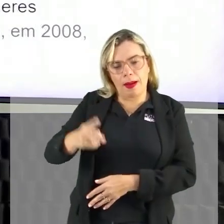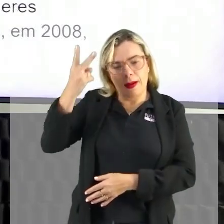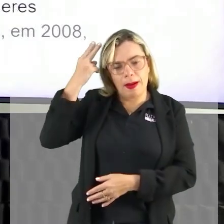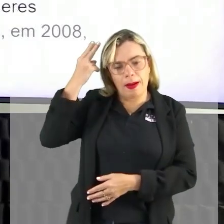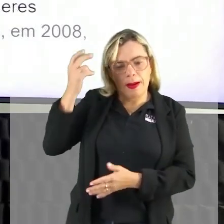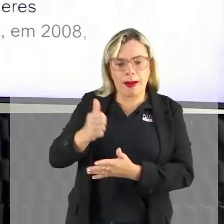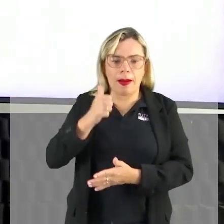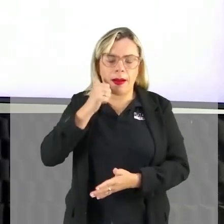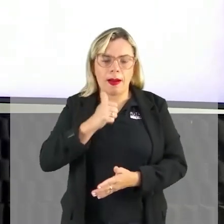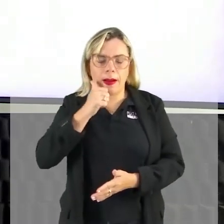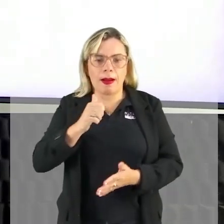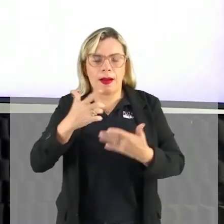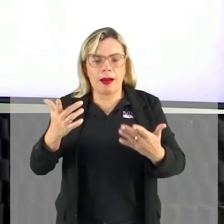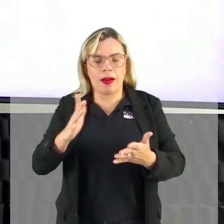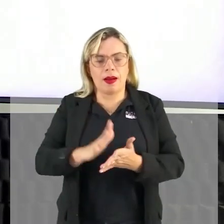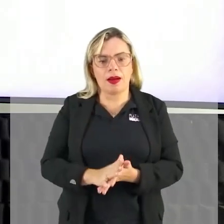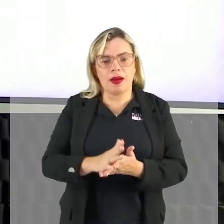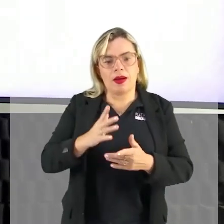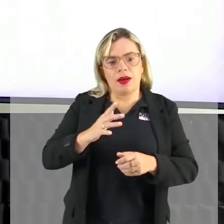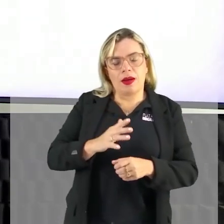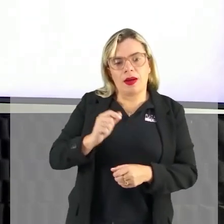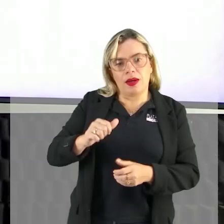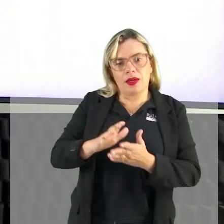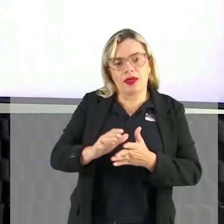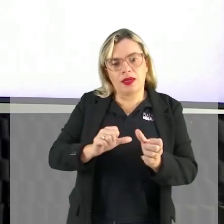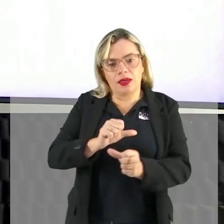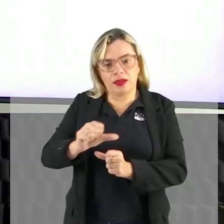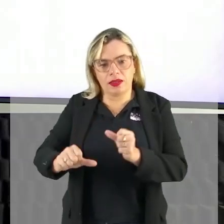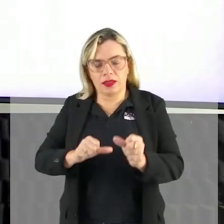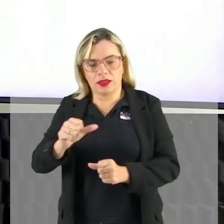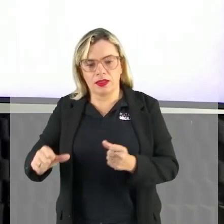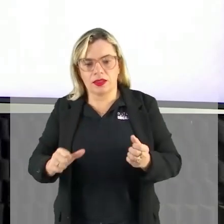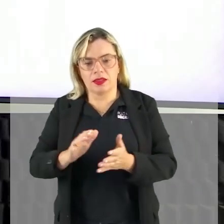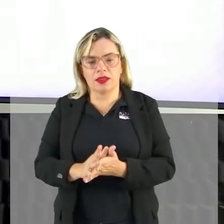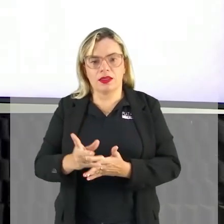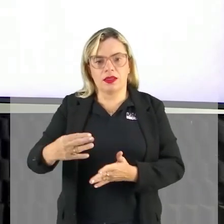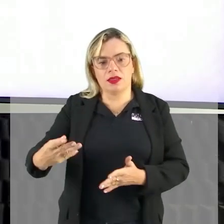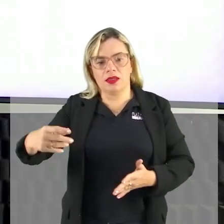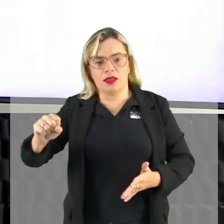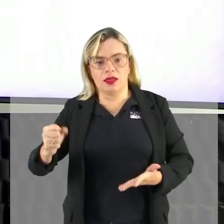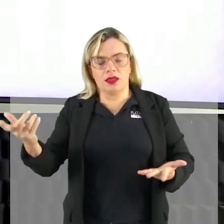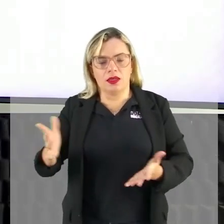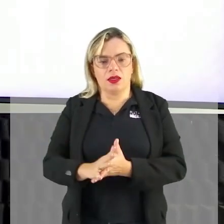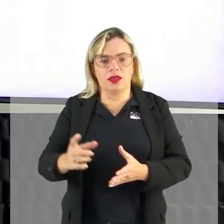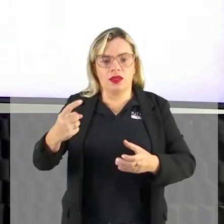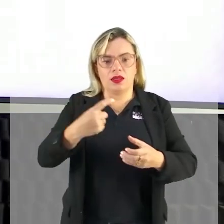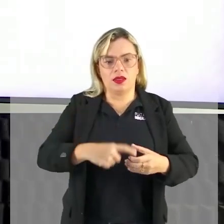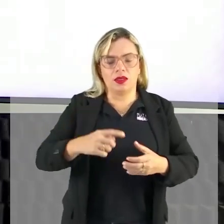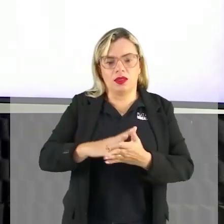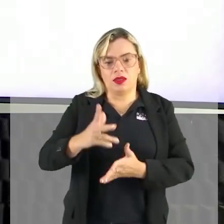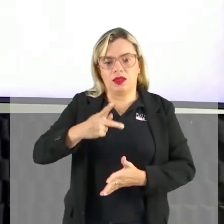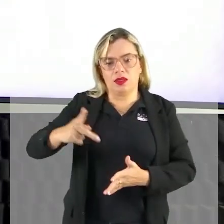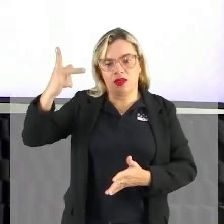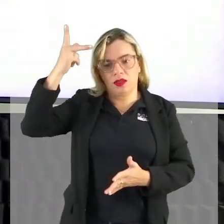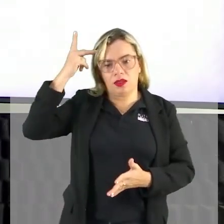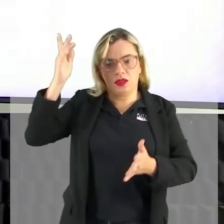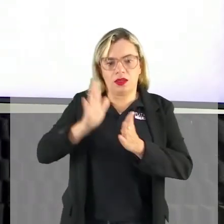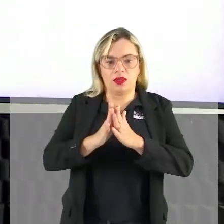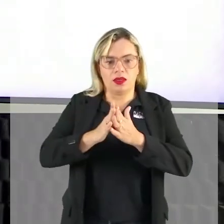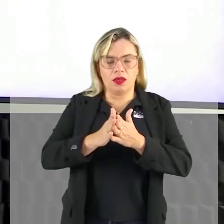sejam estéreis, em 2008, no interior de São Paulo, uma delas deu à luz a uma menina sem síndrome de